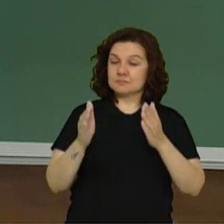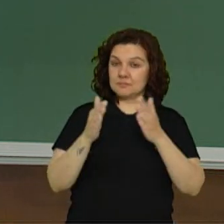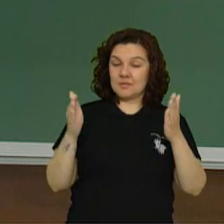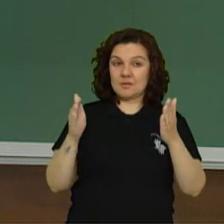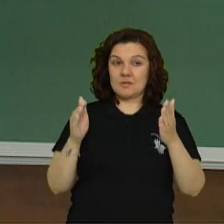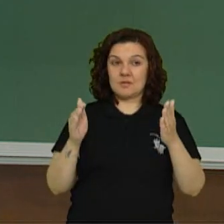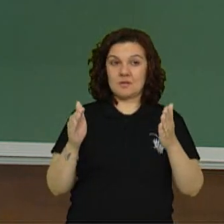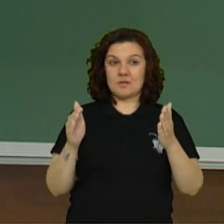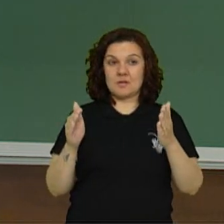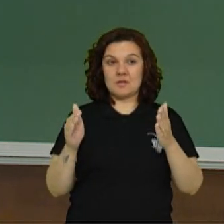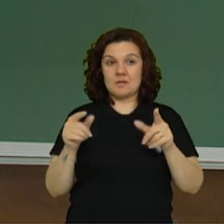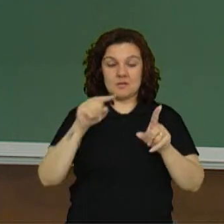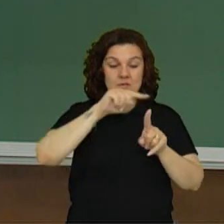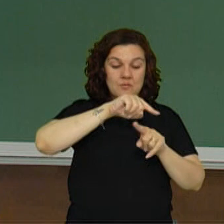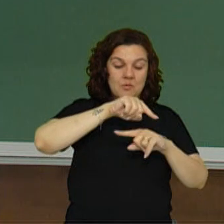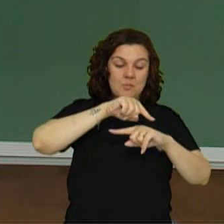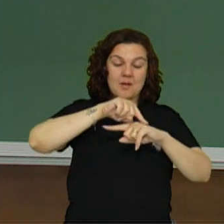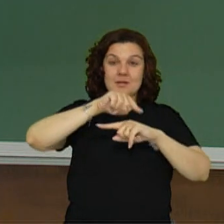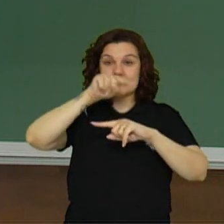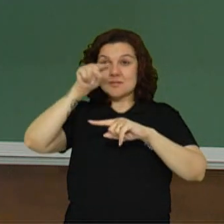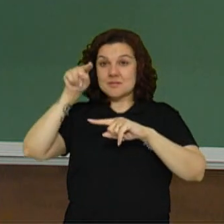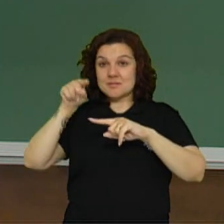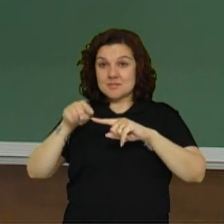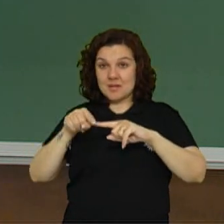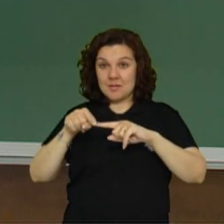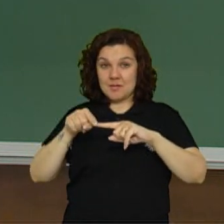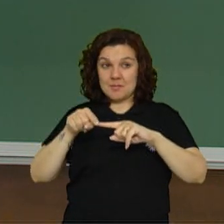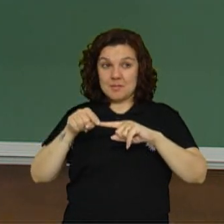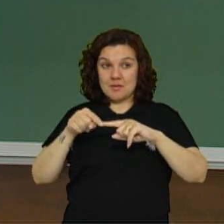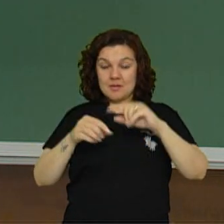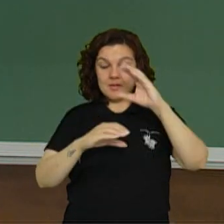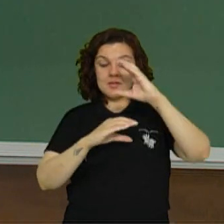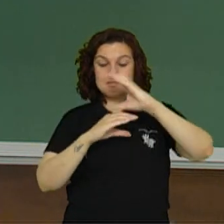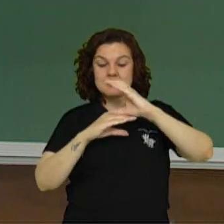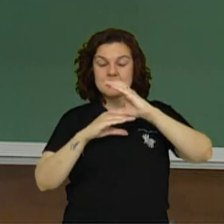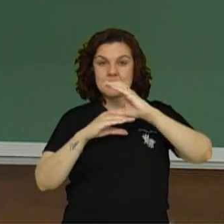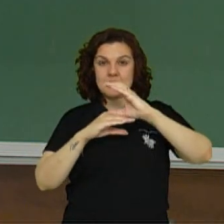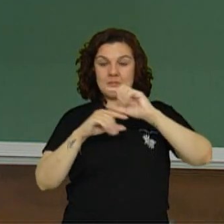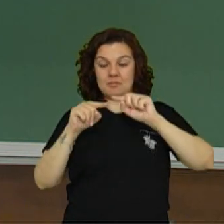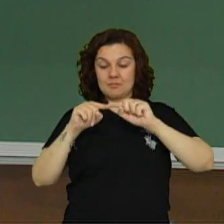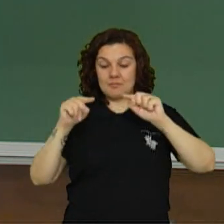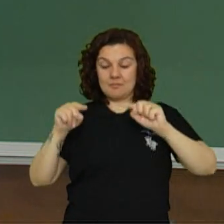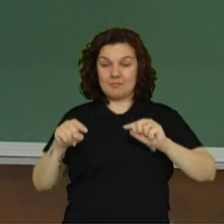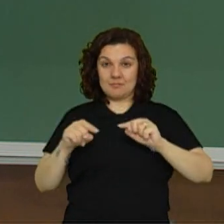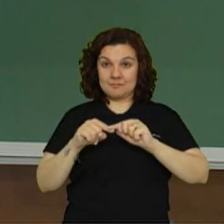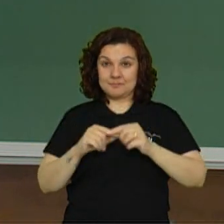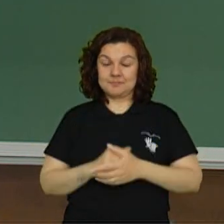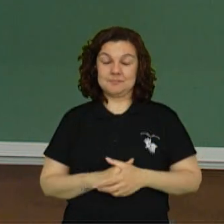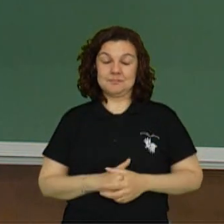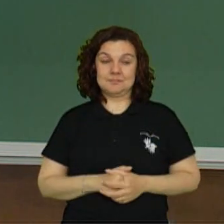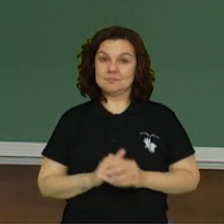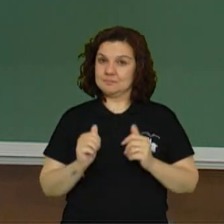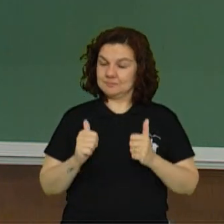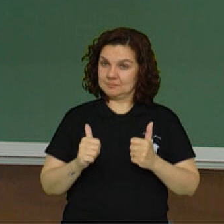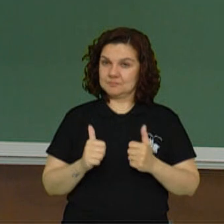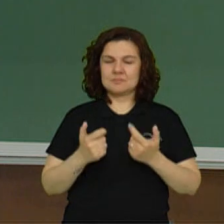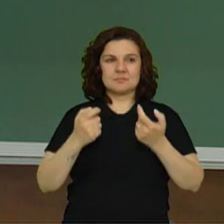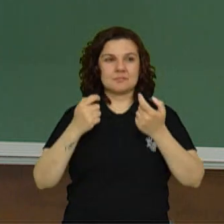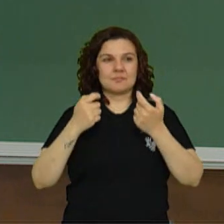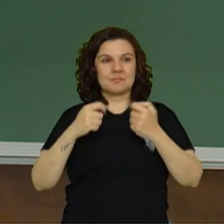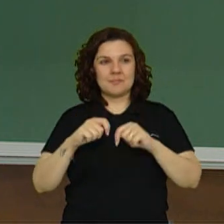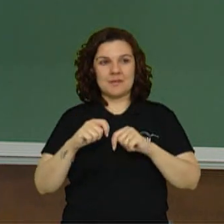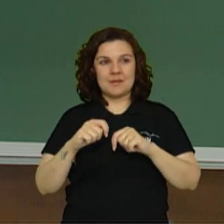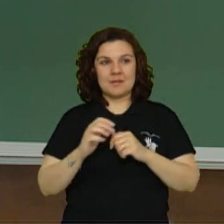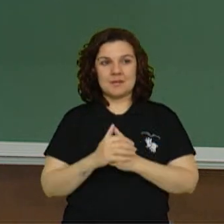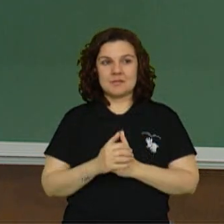que ficou uma semicircunferência em cima de um quadrado, certo? Então não